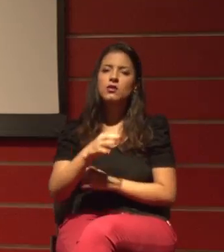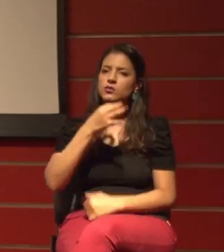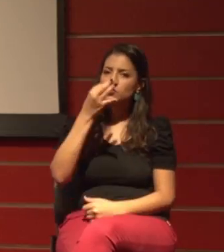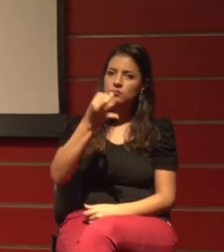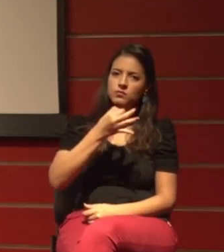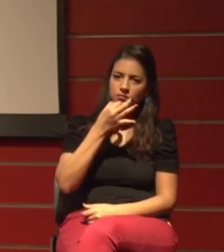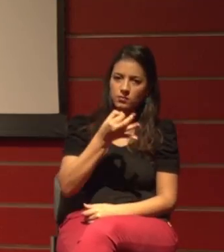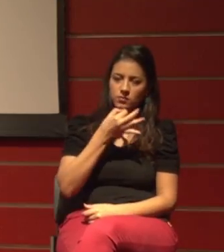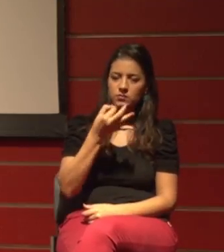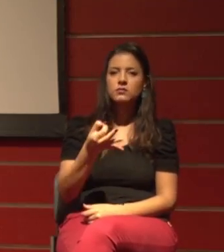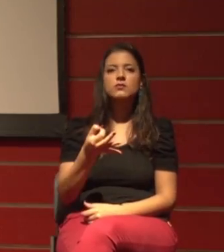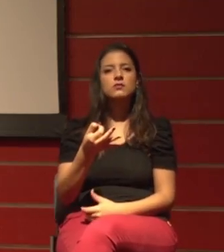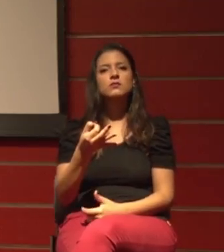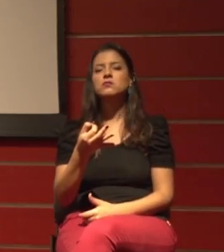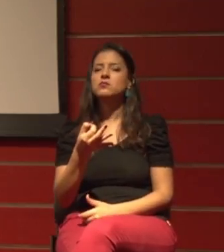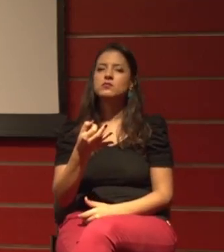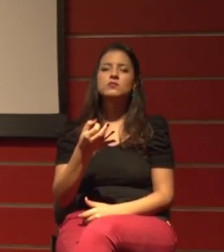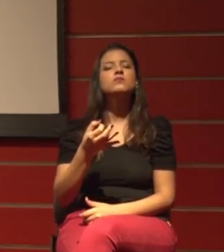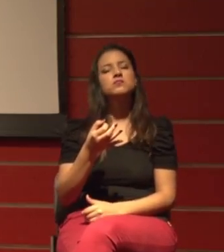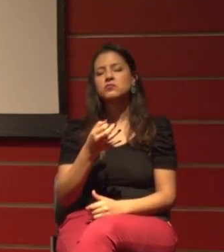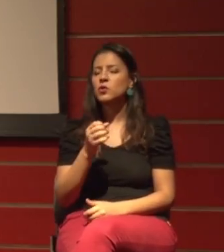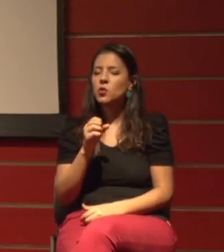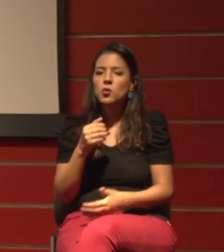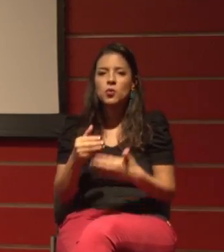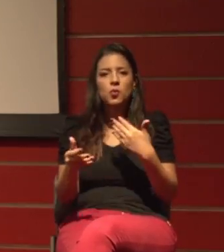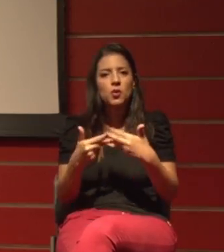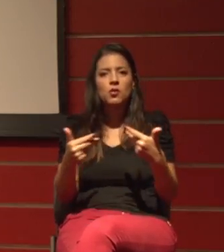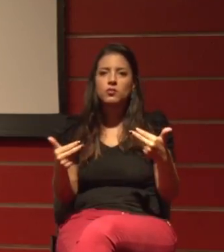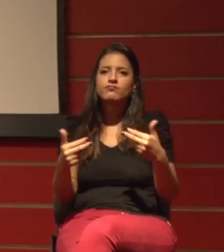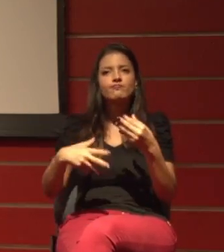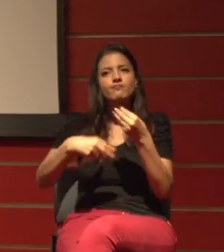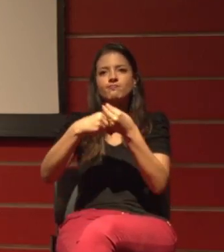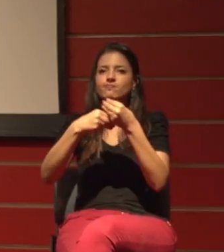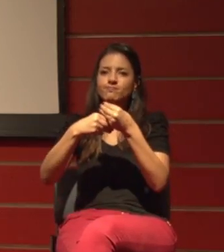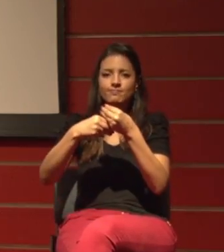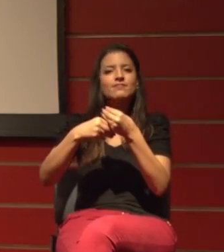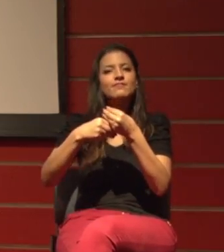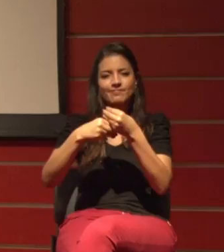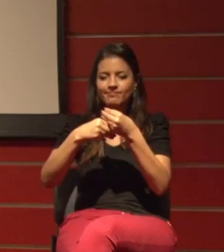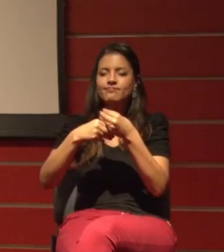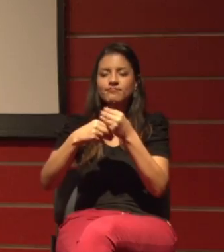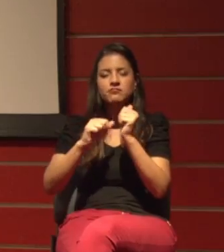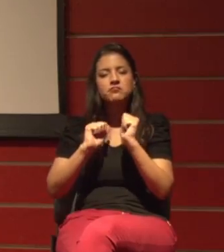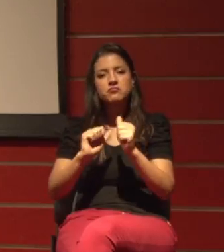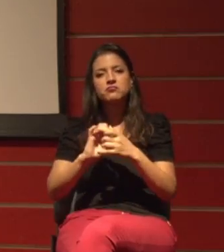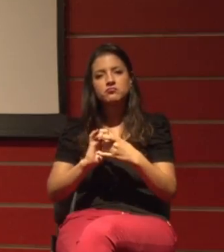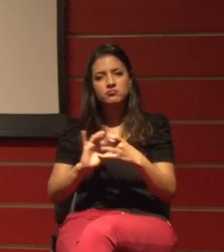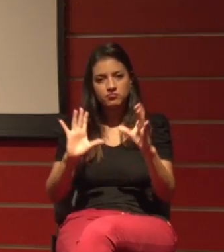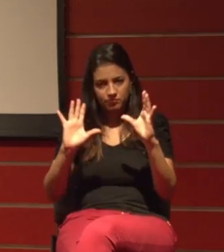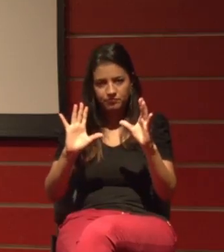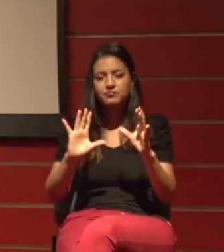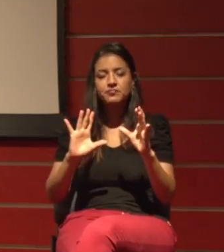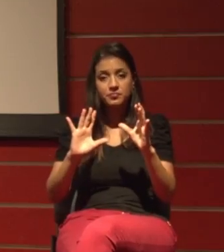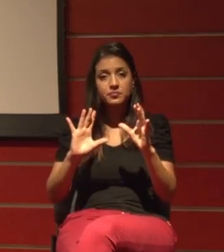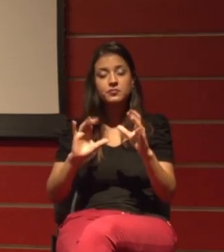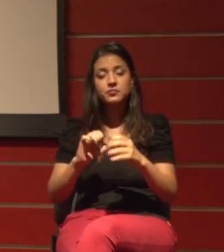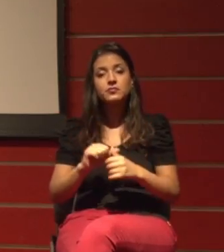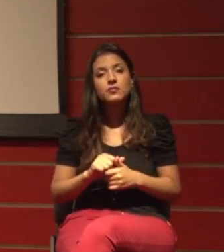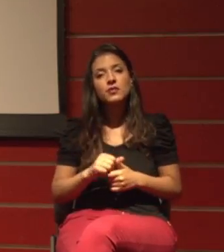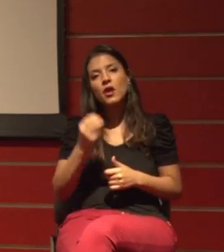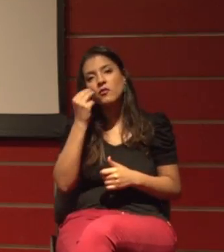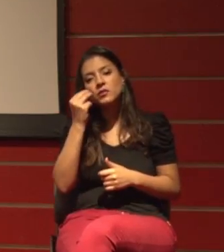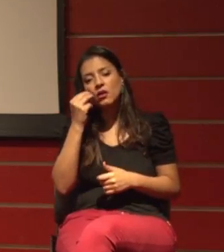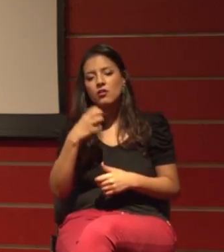sugestões críticas comentários acrescentar informações né Vamos tentar fazer um um um